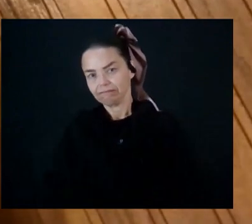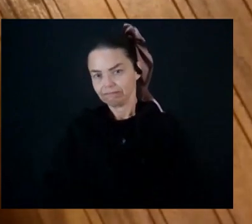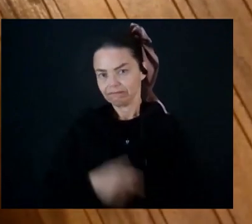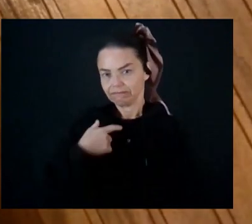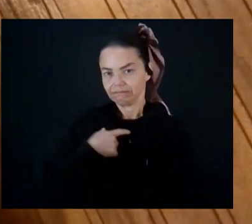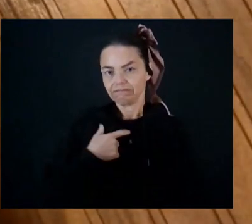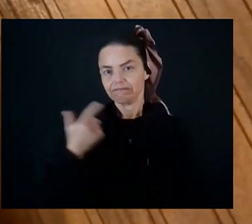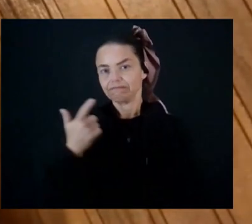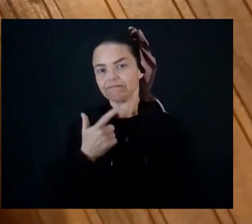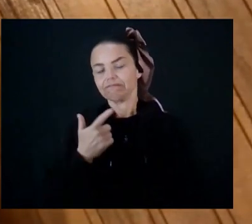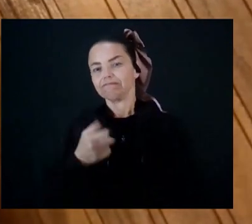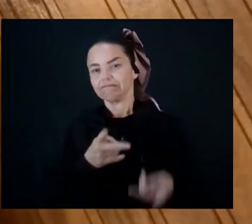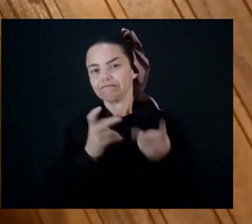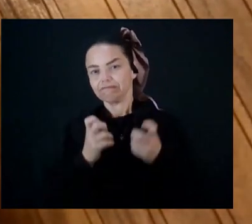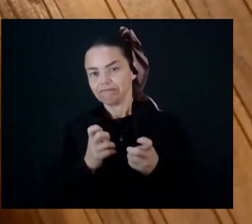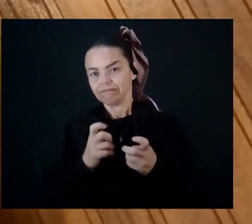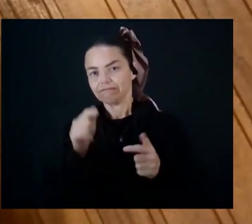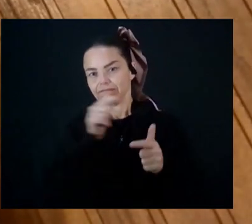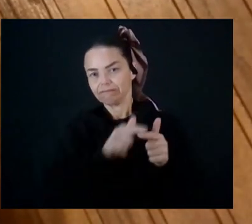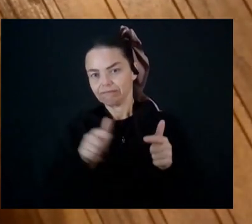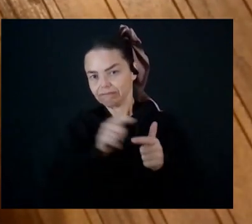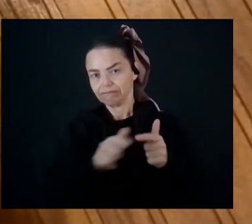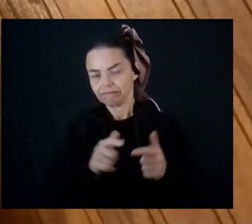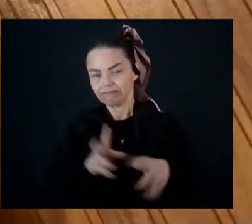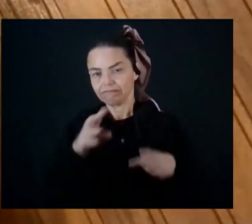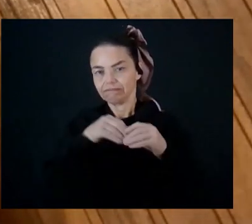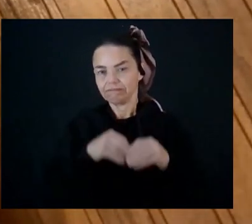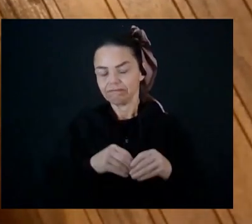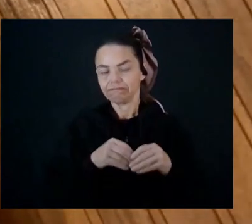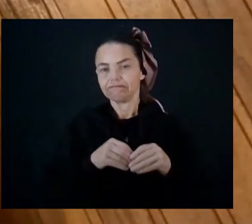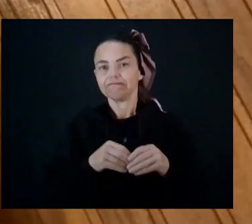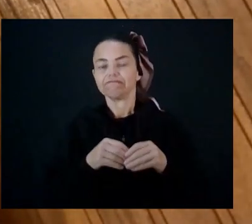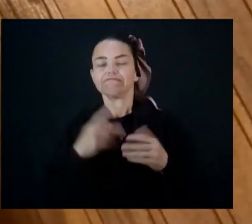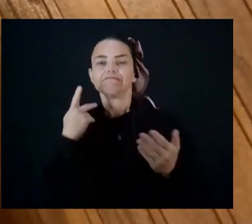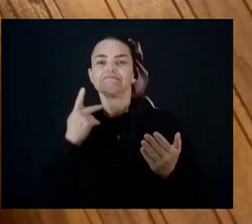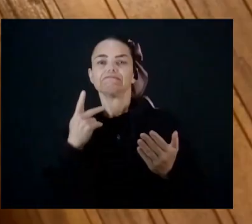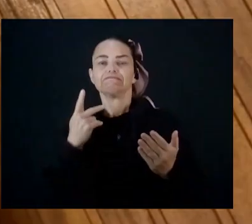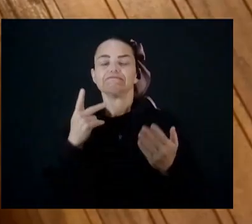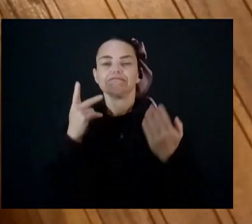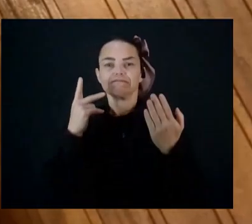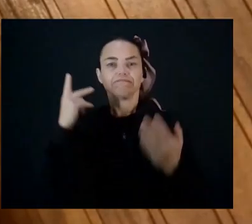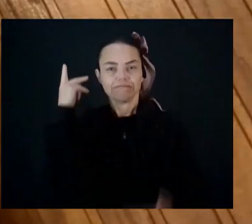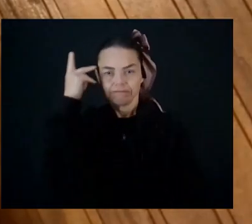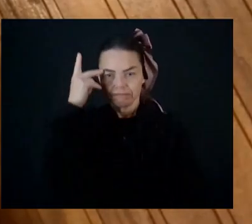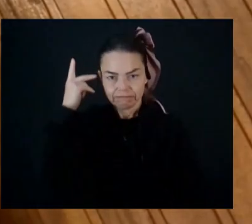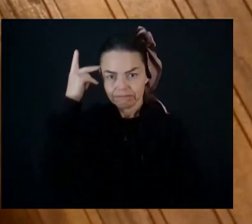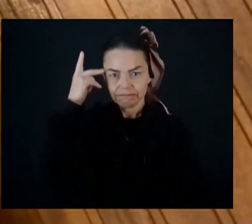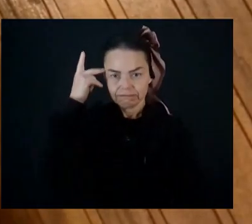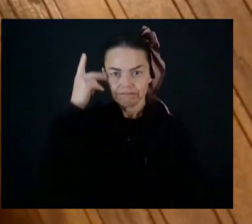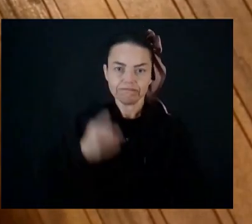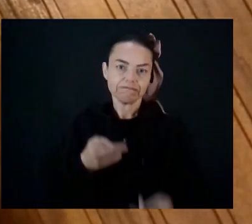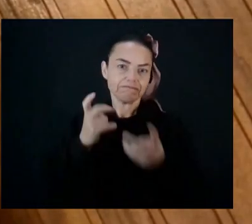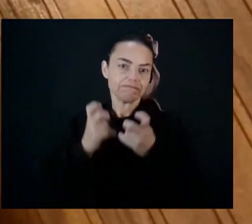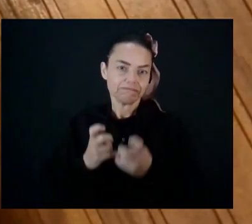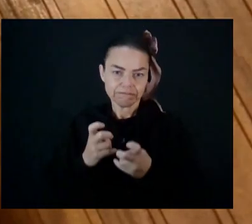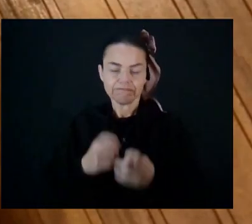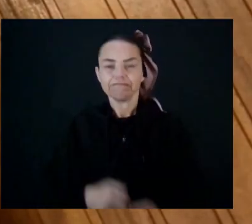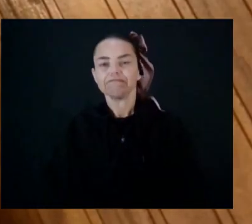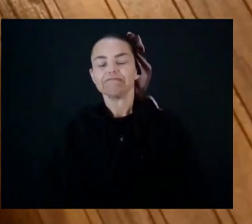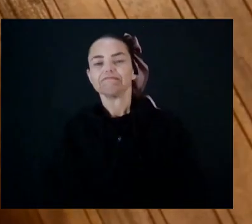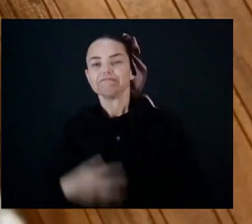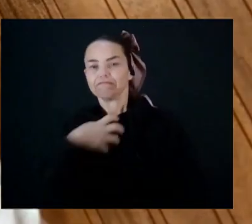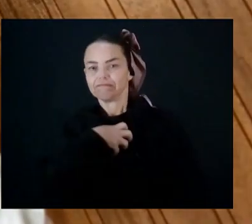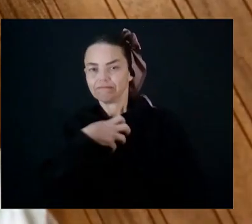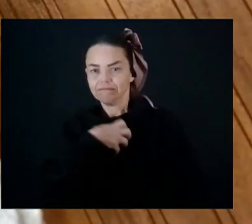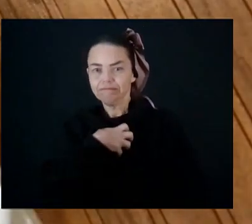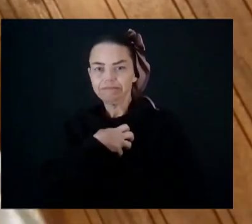reconhecidas. Nós vamos trazer para a parte da psiquiatria a partir do momento que a gente percebe que existem sintomas,